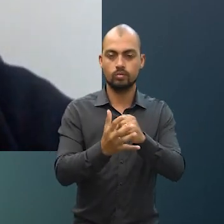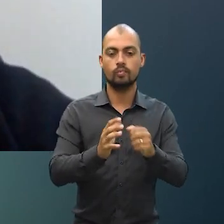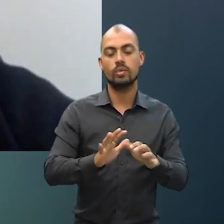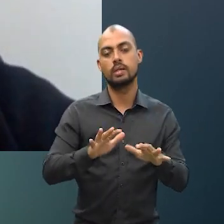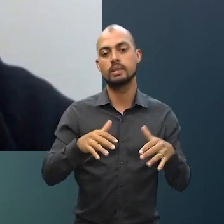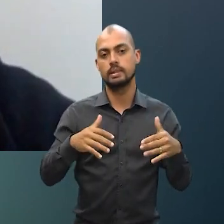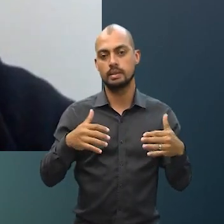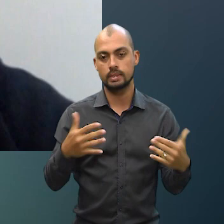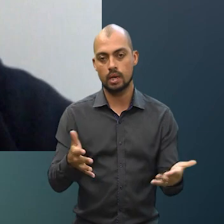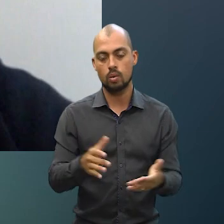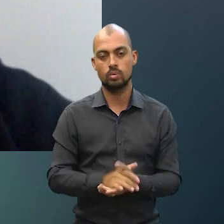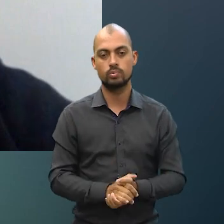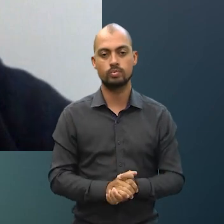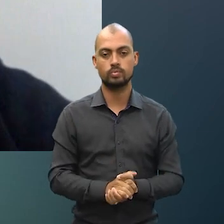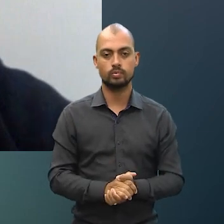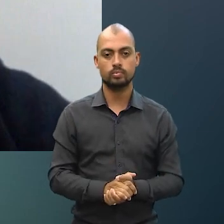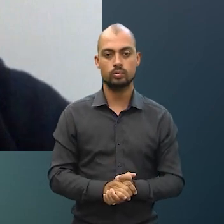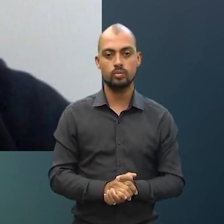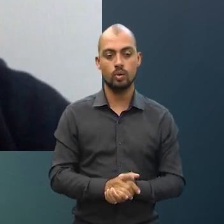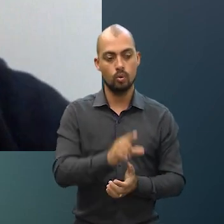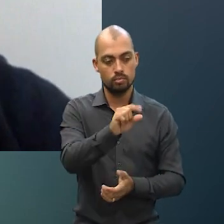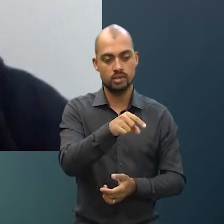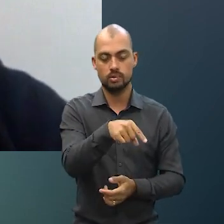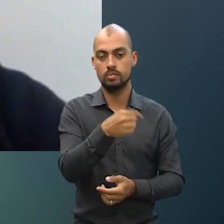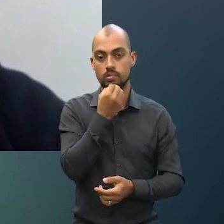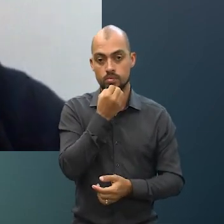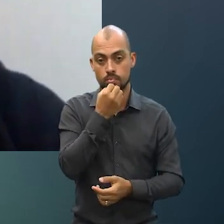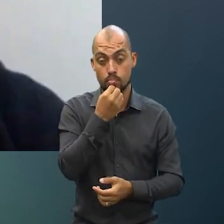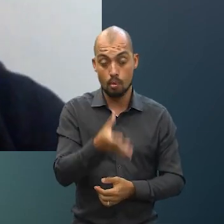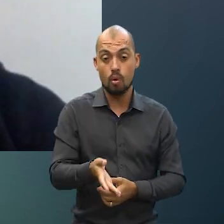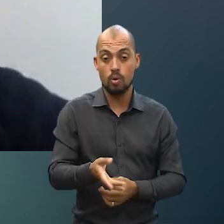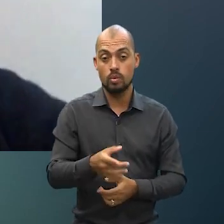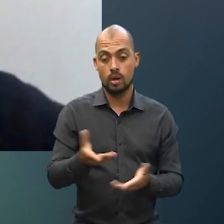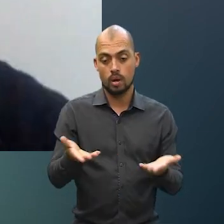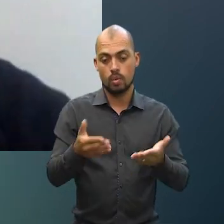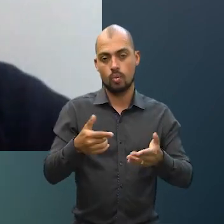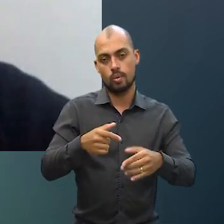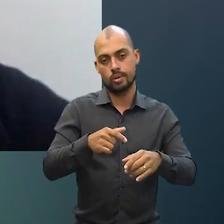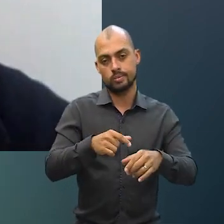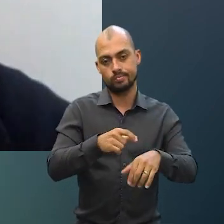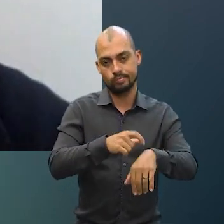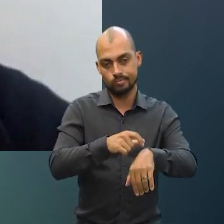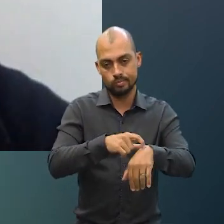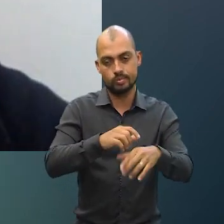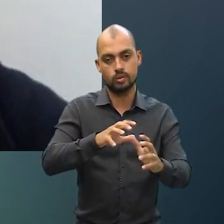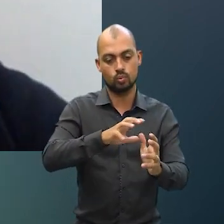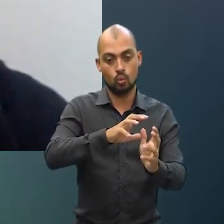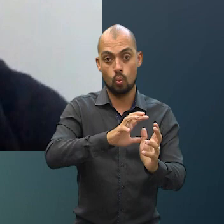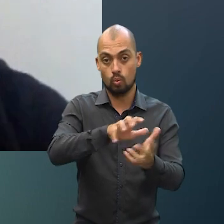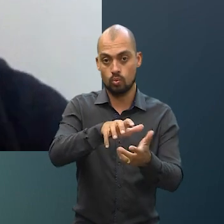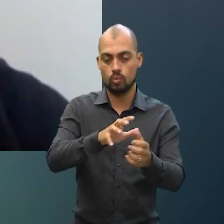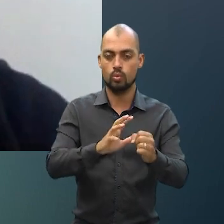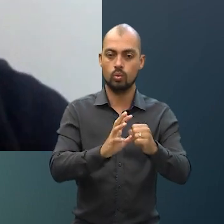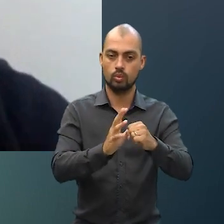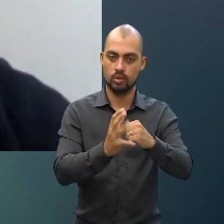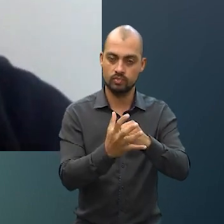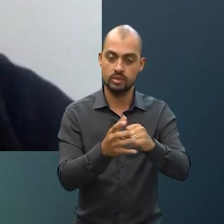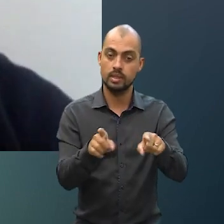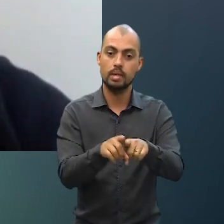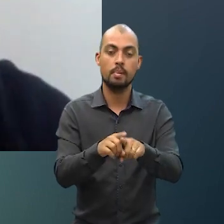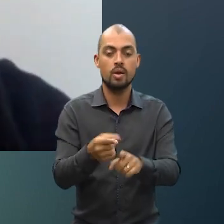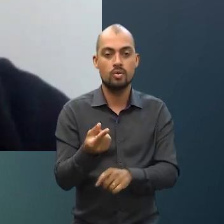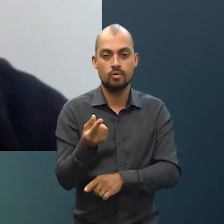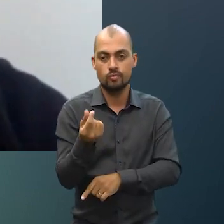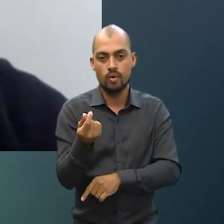é uma opção muito, muito favorável ao momento. E segundo, pelo valor, né?